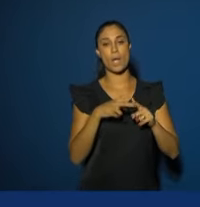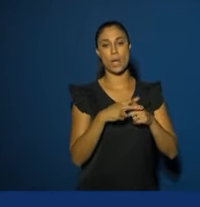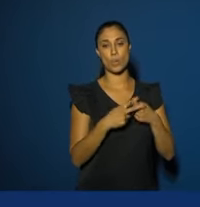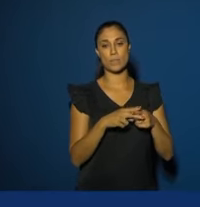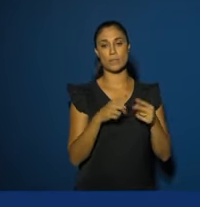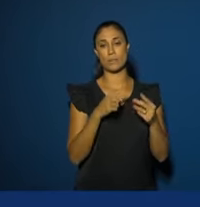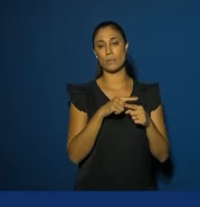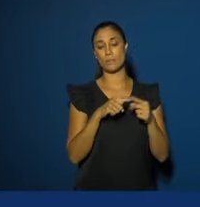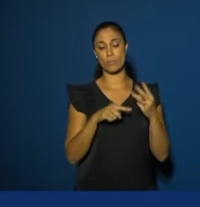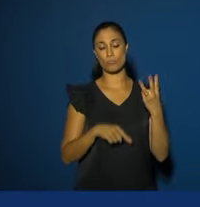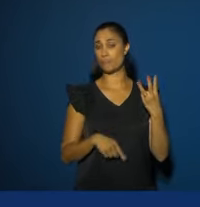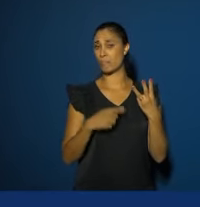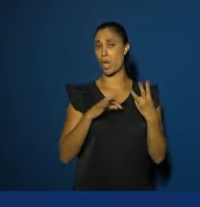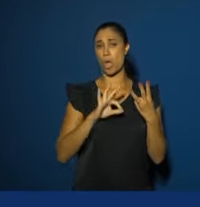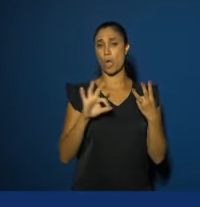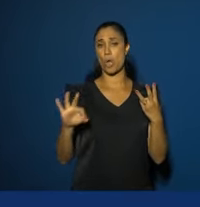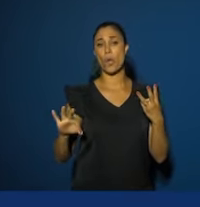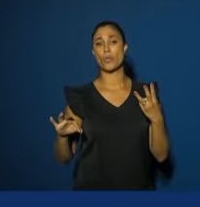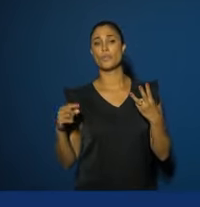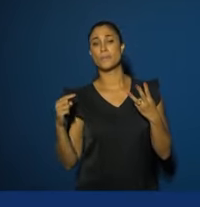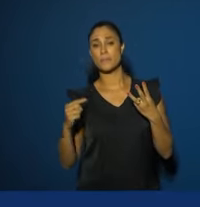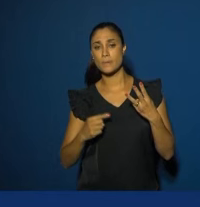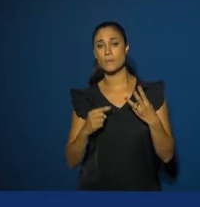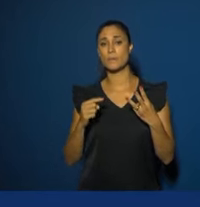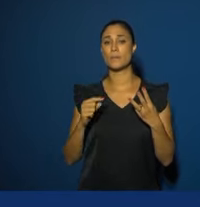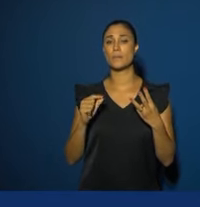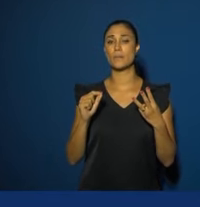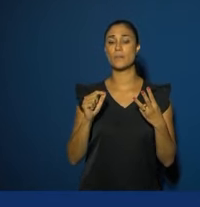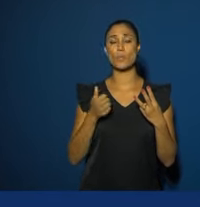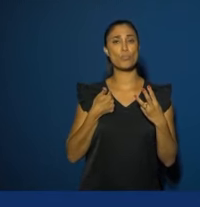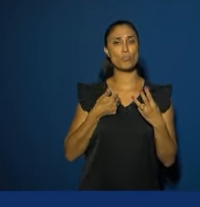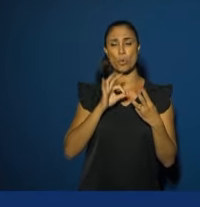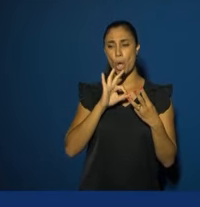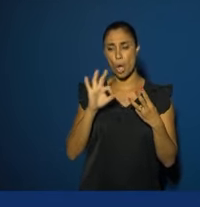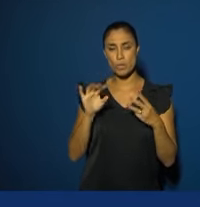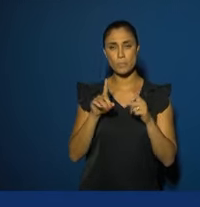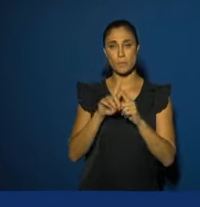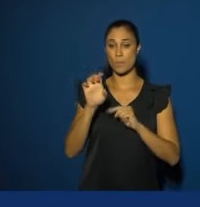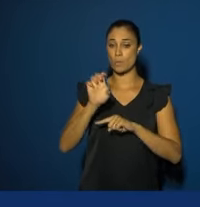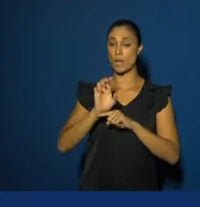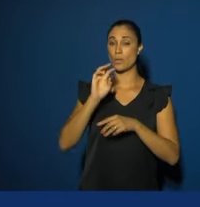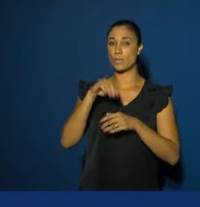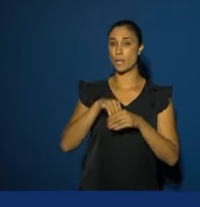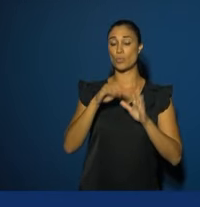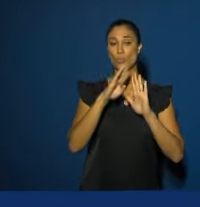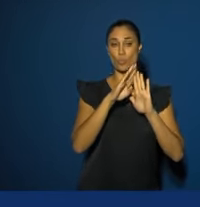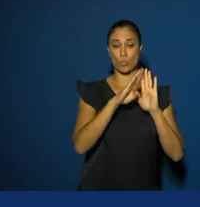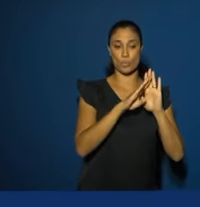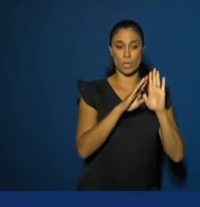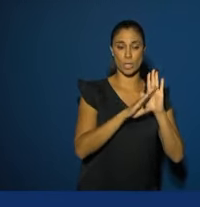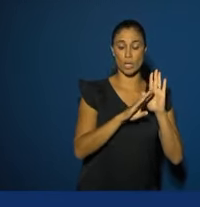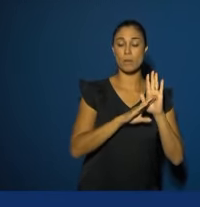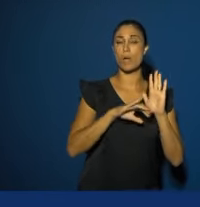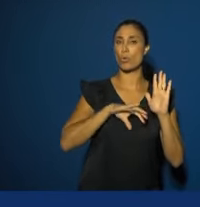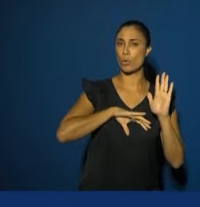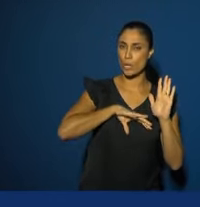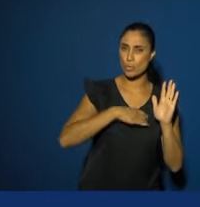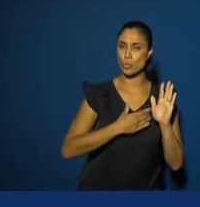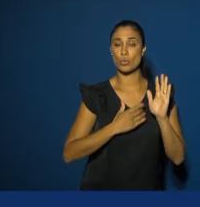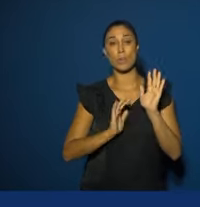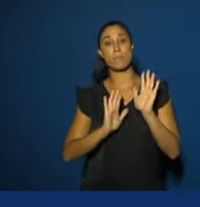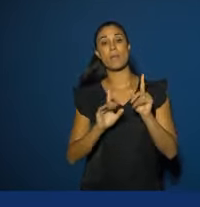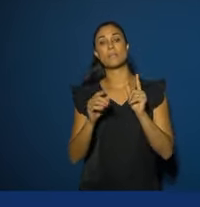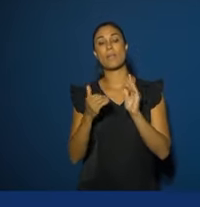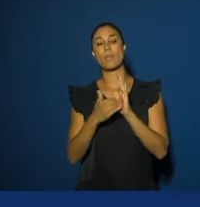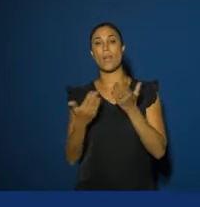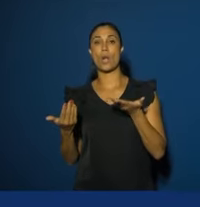então esses são os jailbreakers eles estão sendo tocados assim super super bem pelo Estado dentro de um cronograma aqui ousado mas que